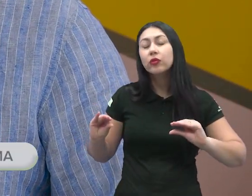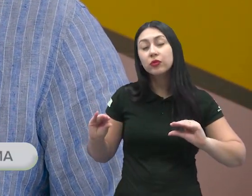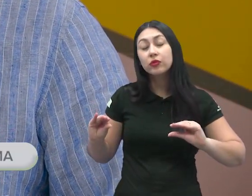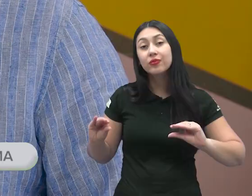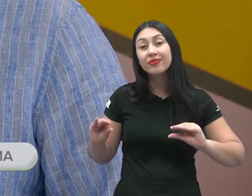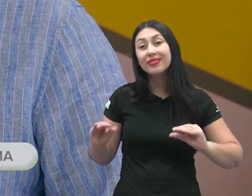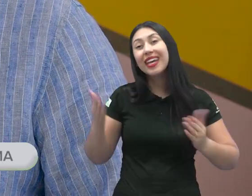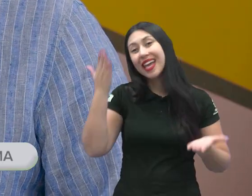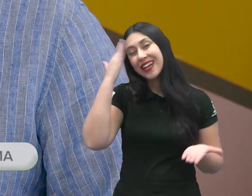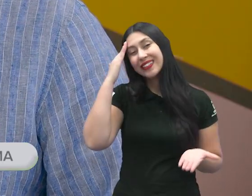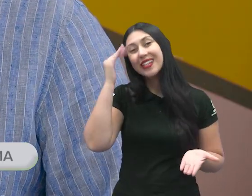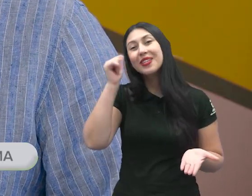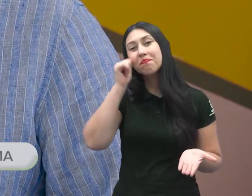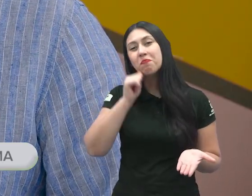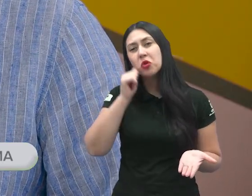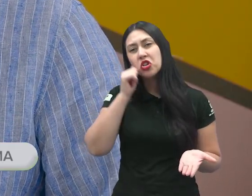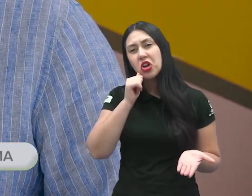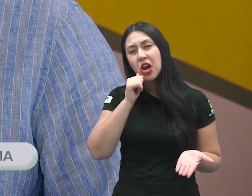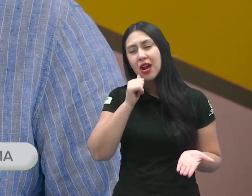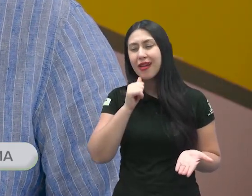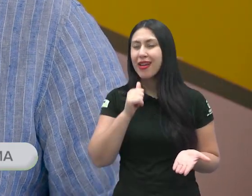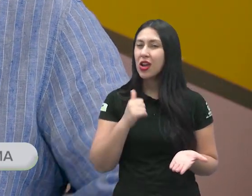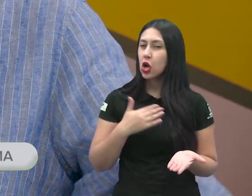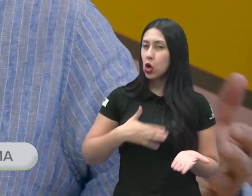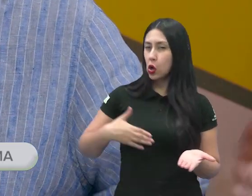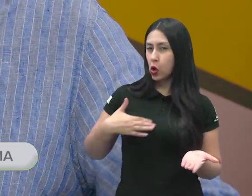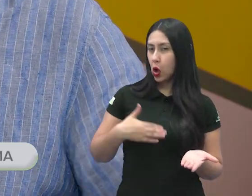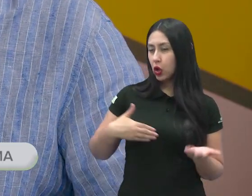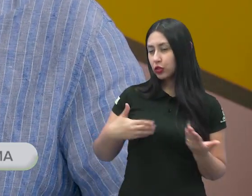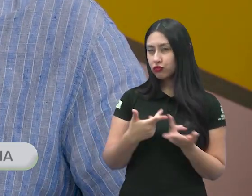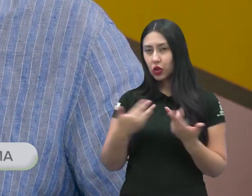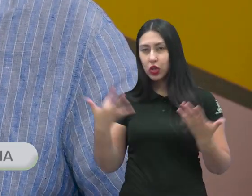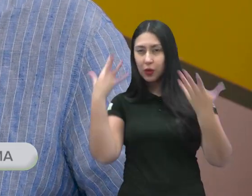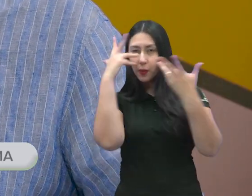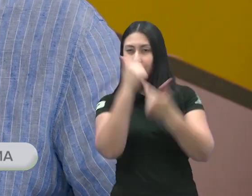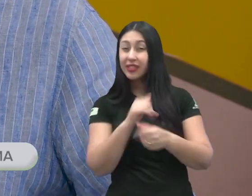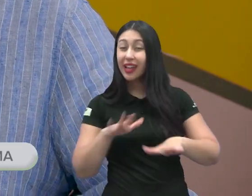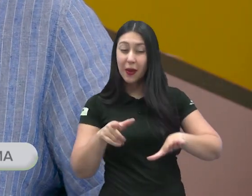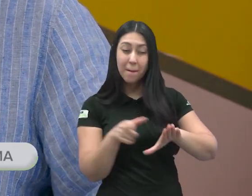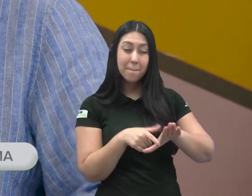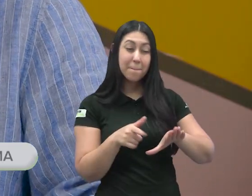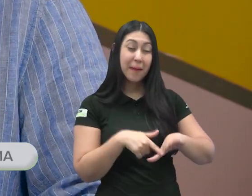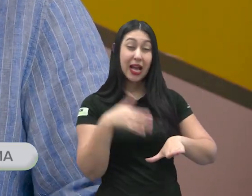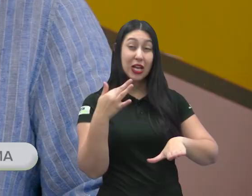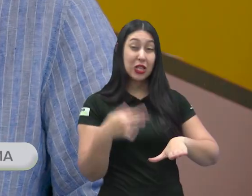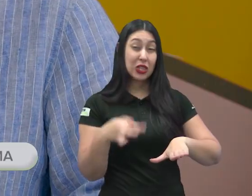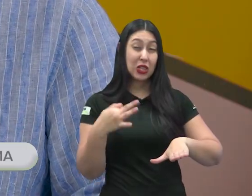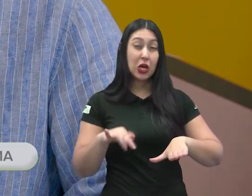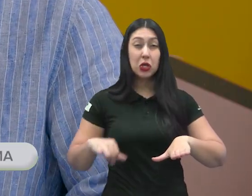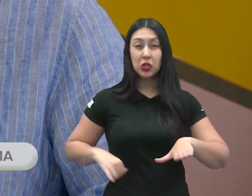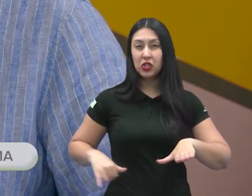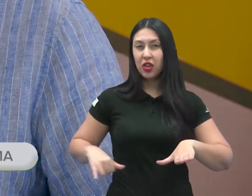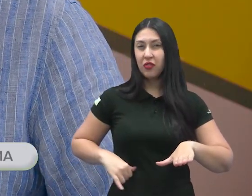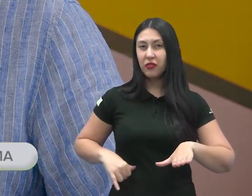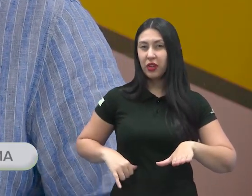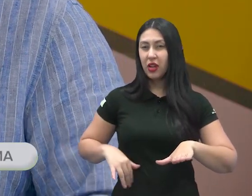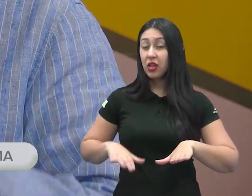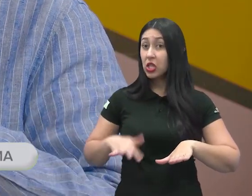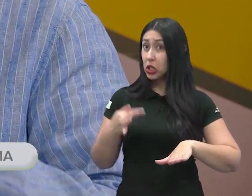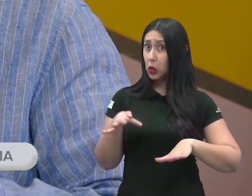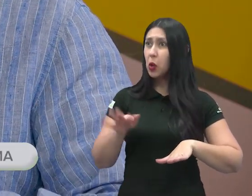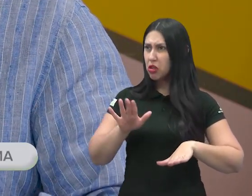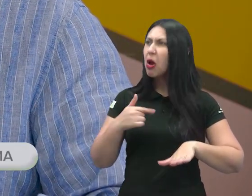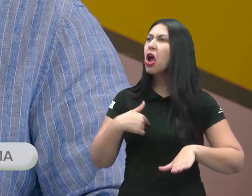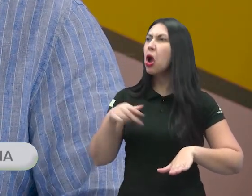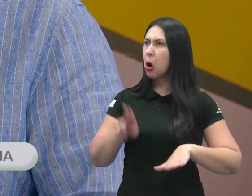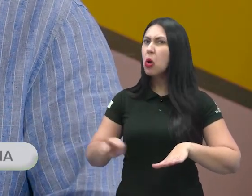vaidade feminina faz com que os pés sofram. Depois vão lá, doutor, tal. Mas é que, eu vou, tá doendo, mas eu vou. O